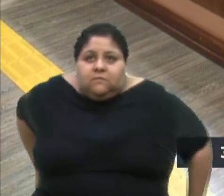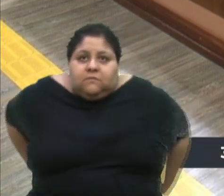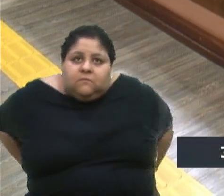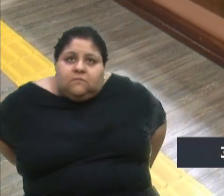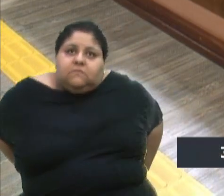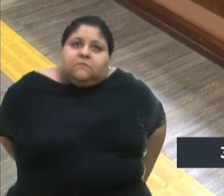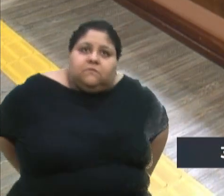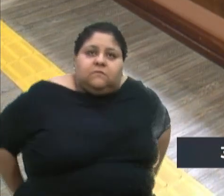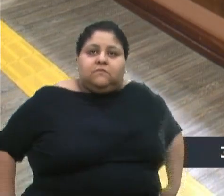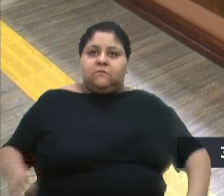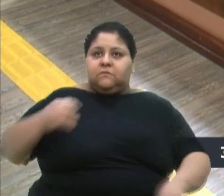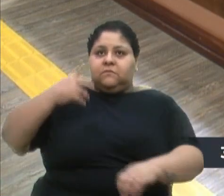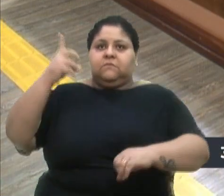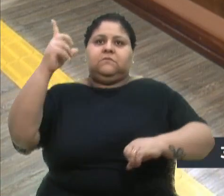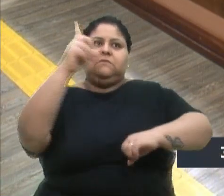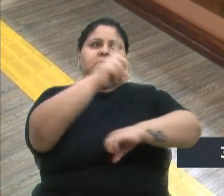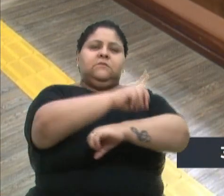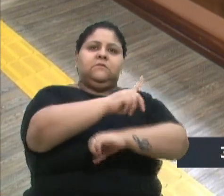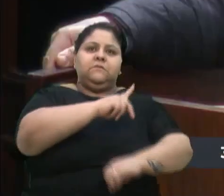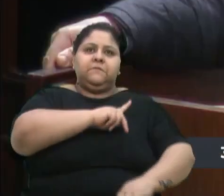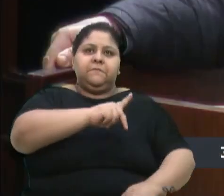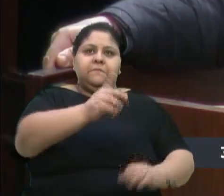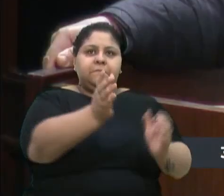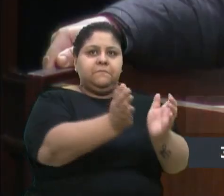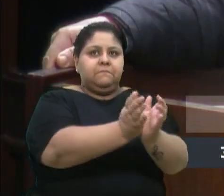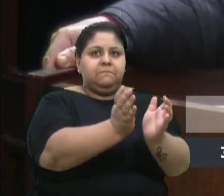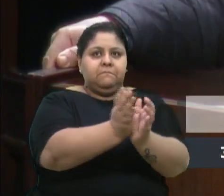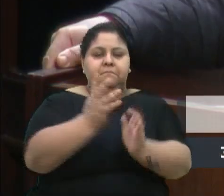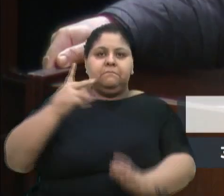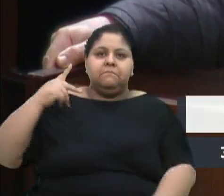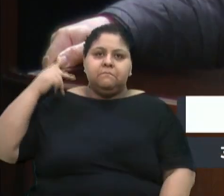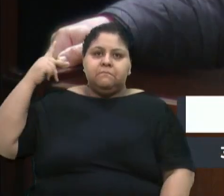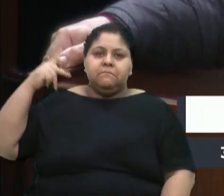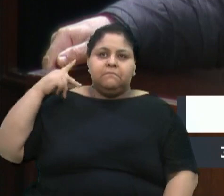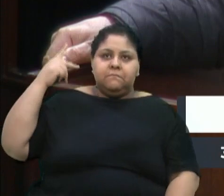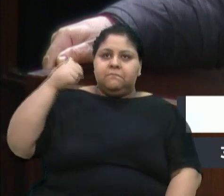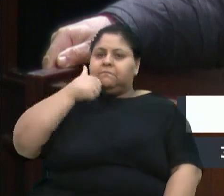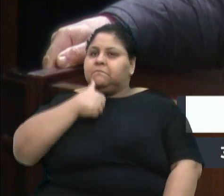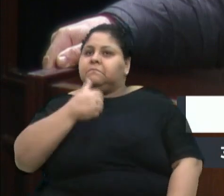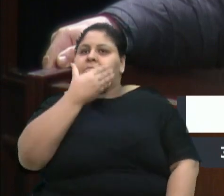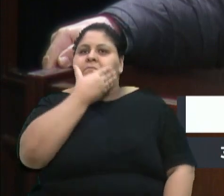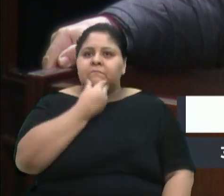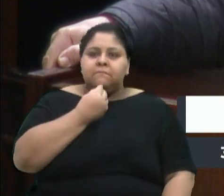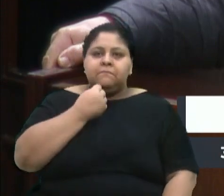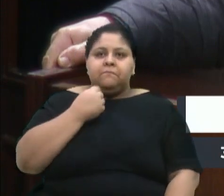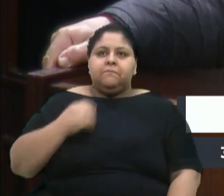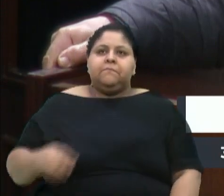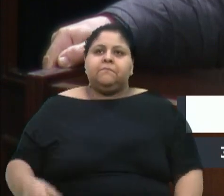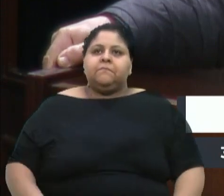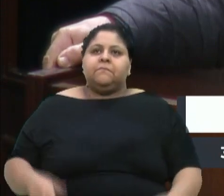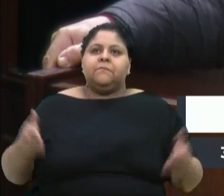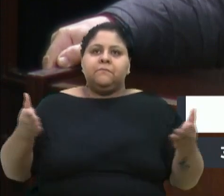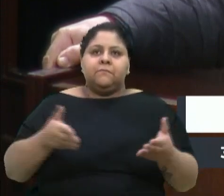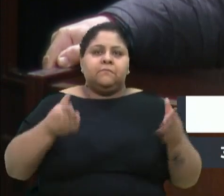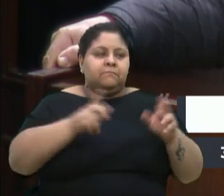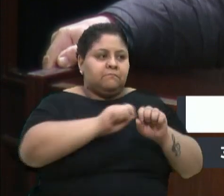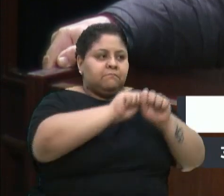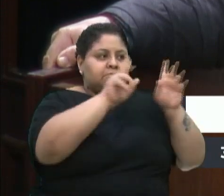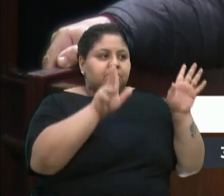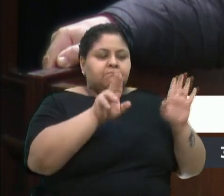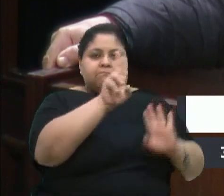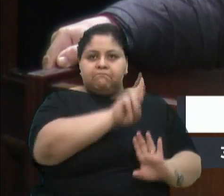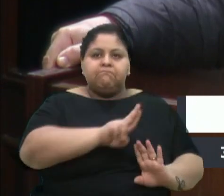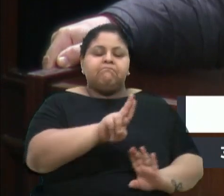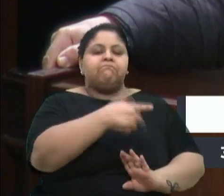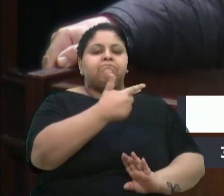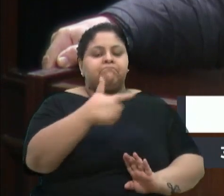Bom dia, senhor presidente, colegas, vereadores e vereadoras. Hoje pela manhã uso